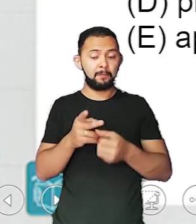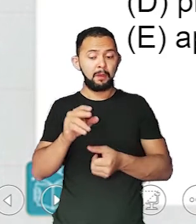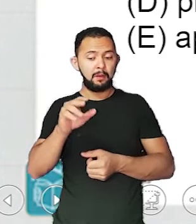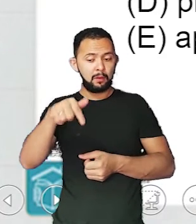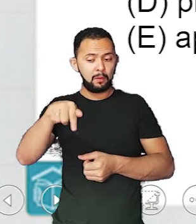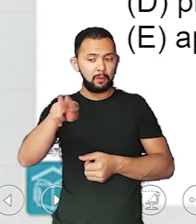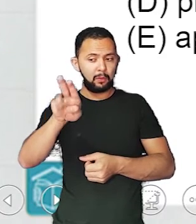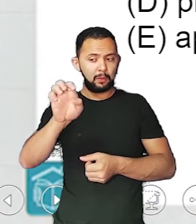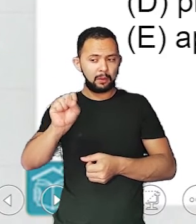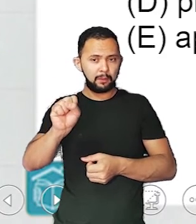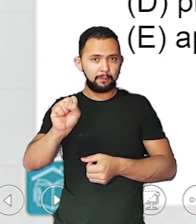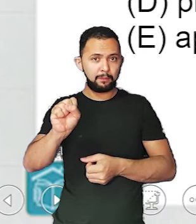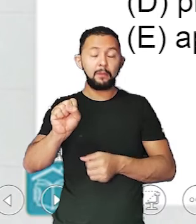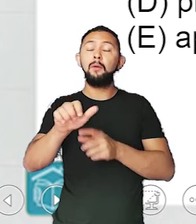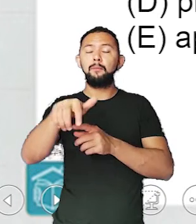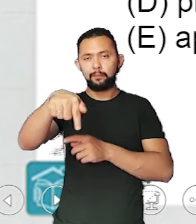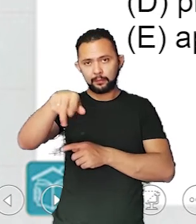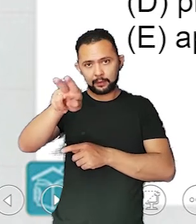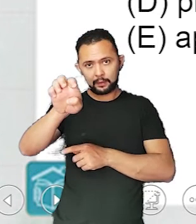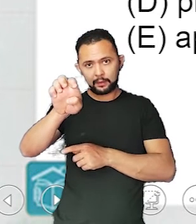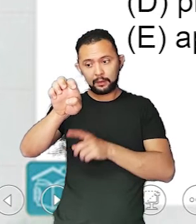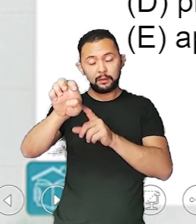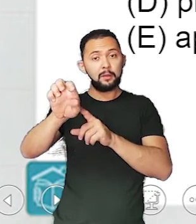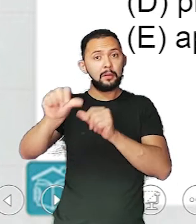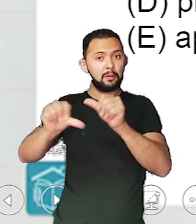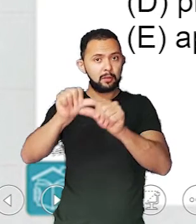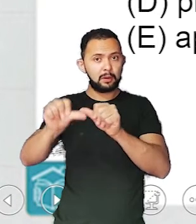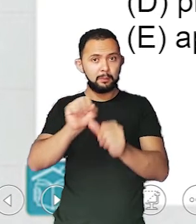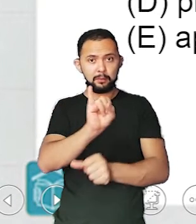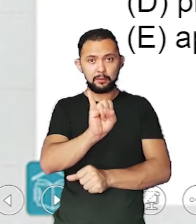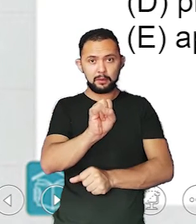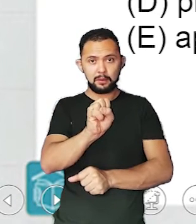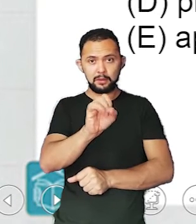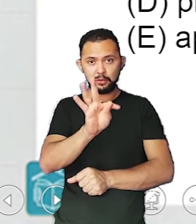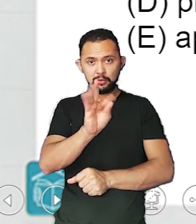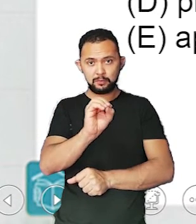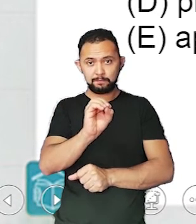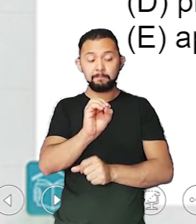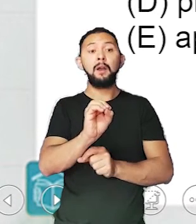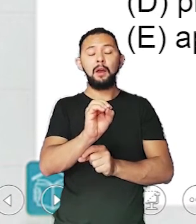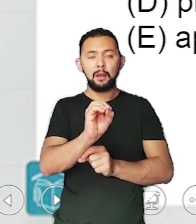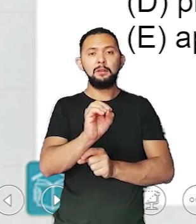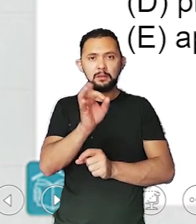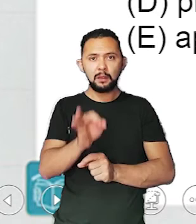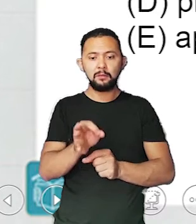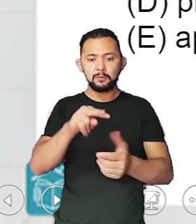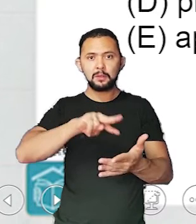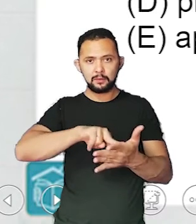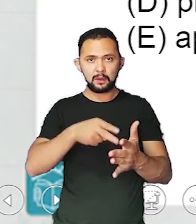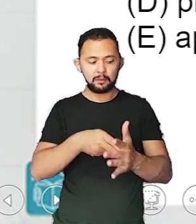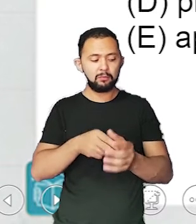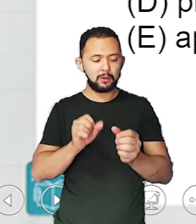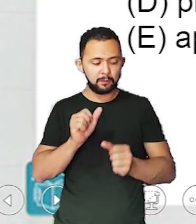É bem provável isto. Deu certo? Deu. Então, nós temos aqui uma conjunção integrante,